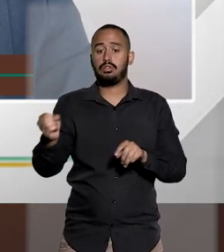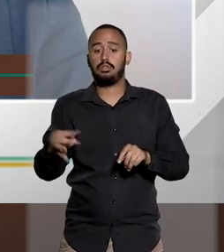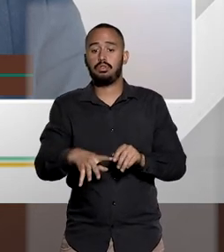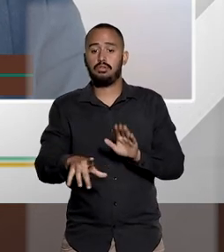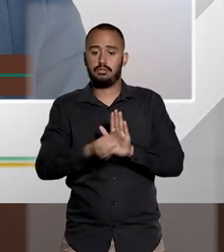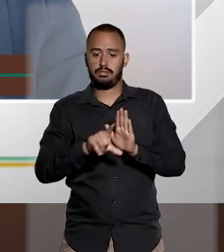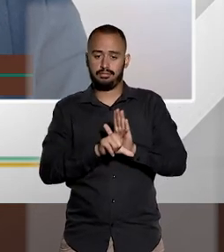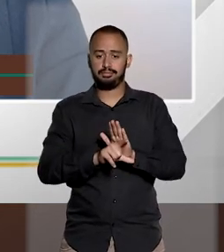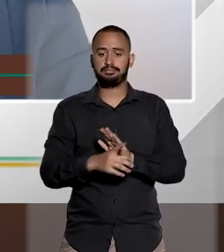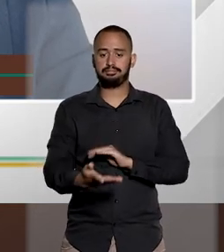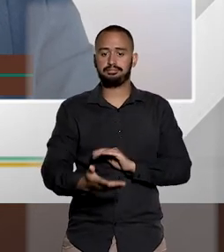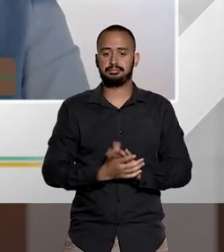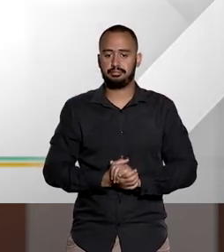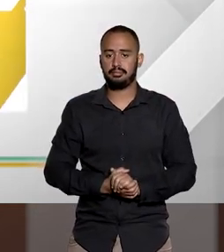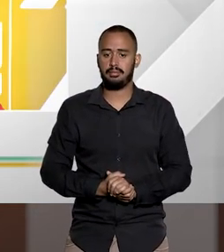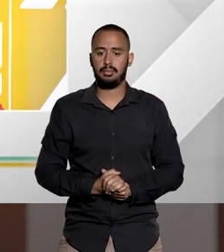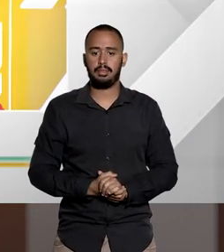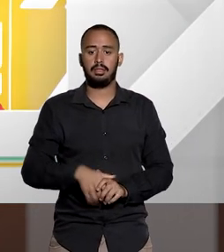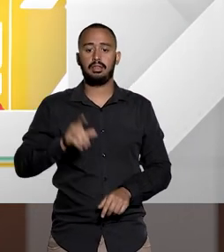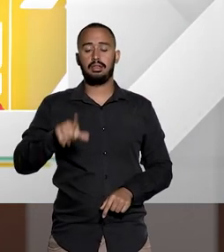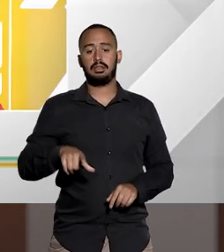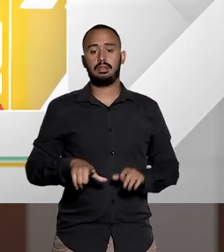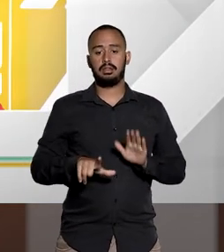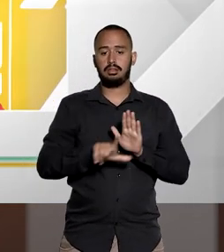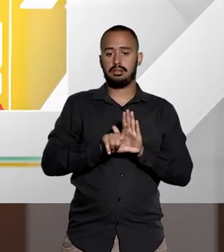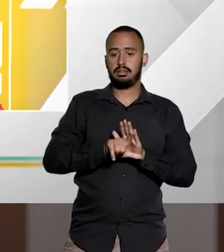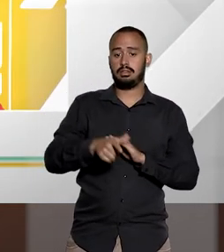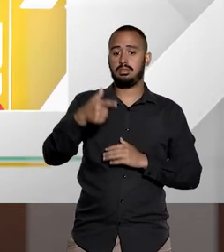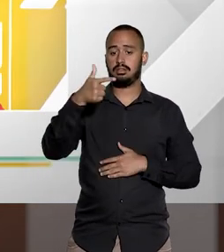nova legislação. A lei